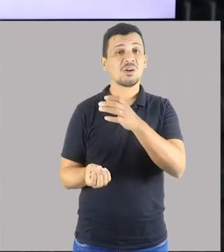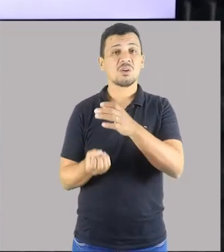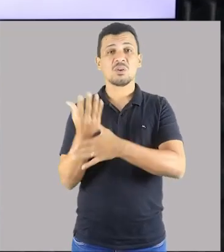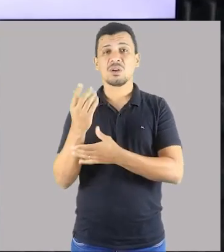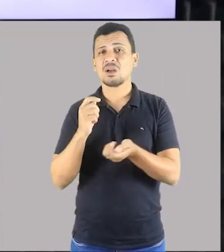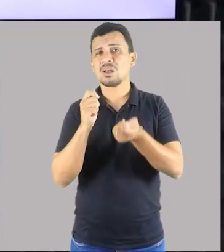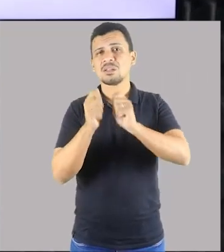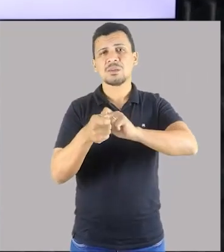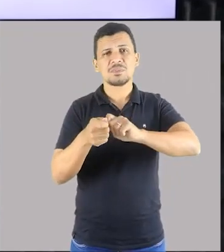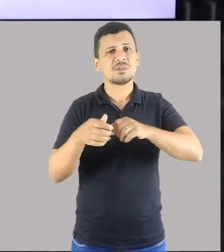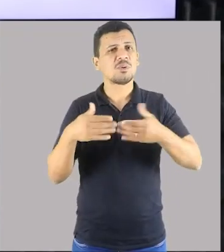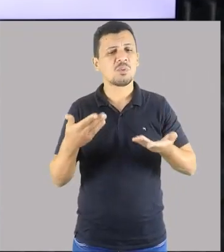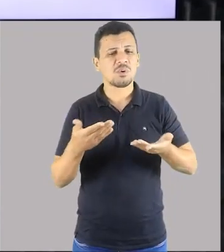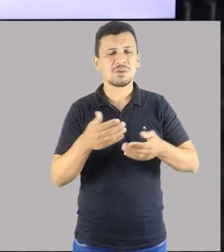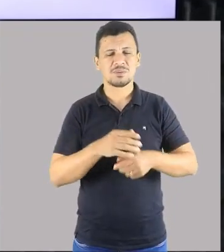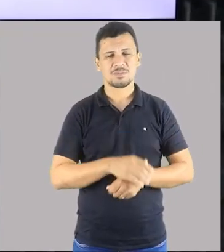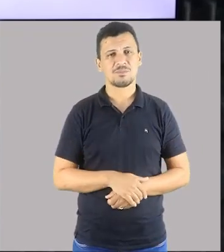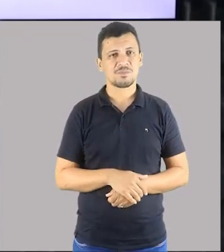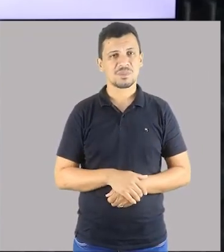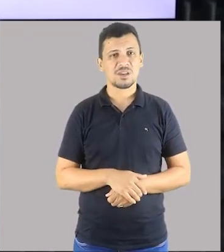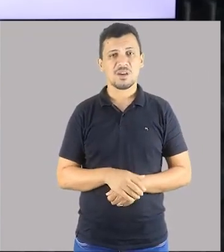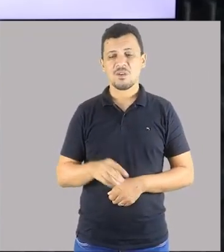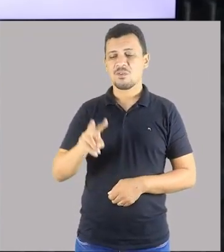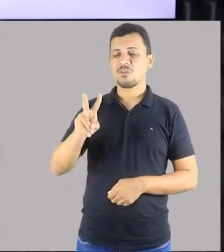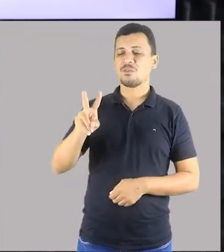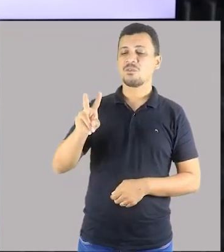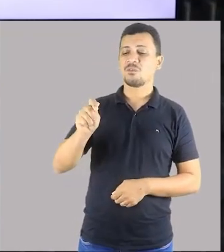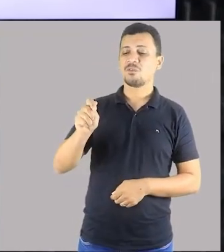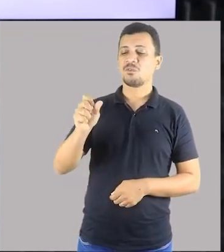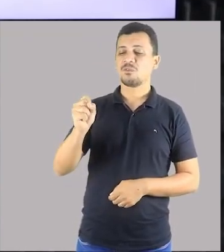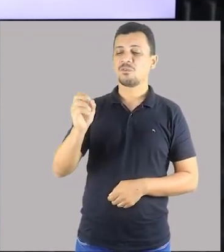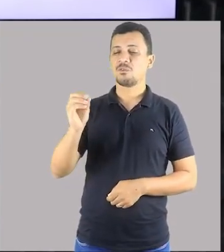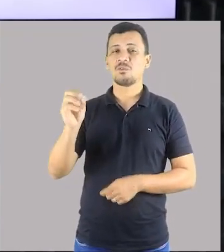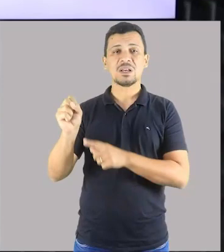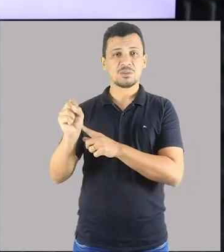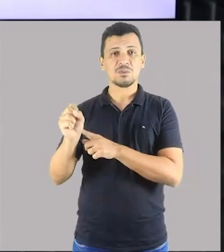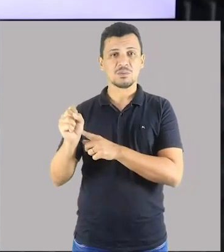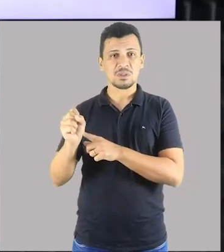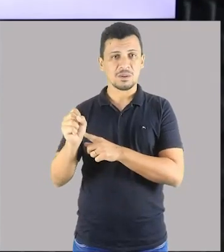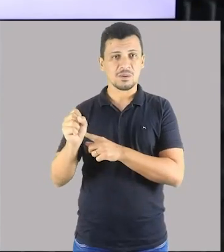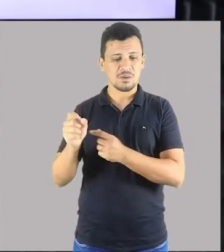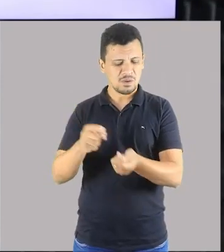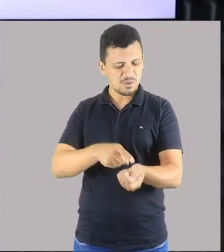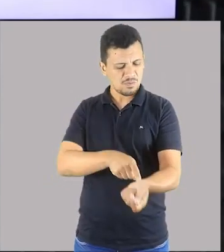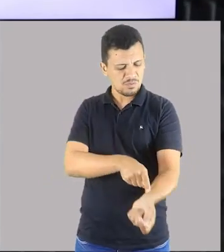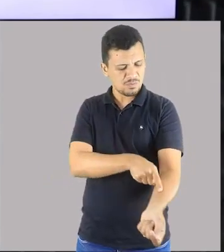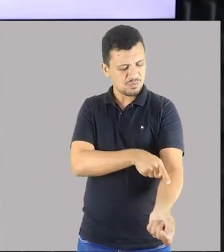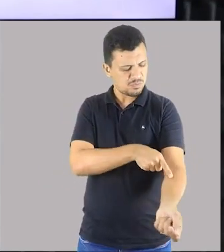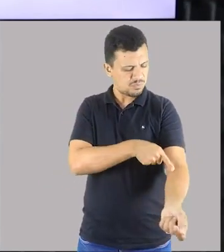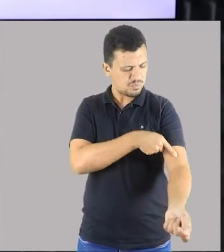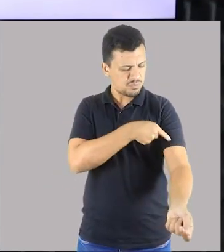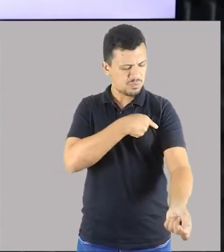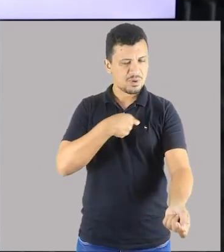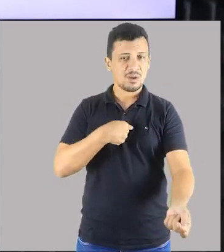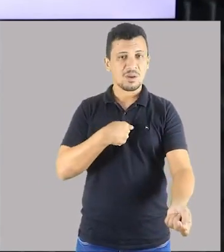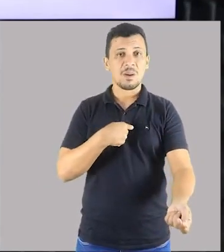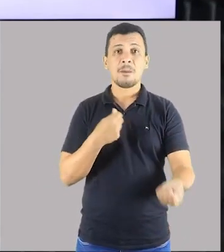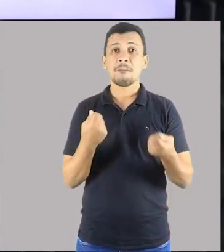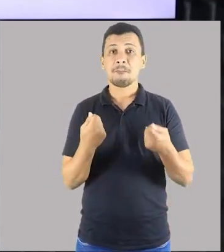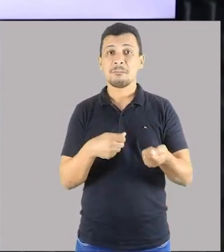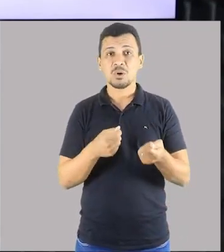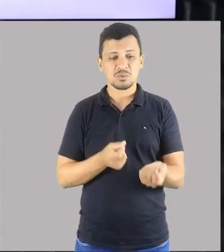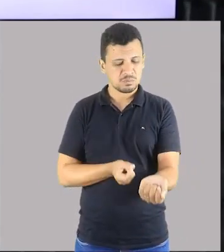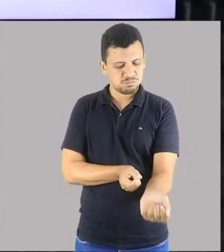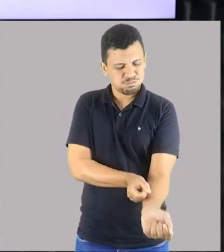adaptação. Ele vai fazer com que esses vasos eles tenham uma maior capacidade de expandir, de